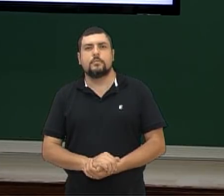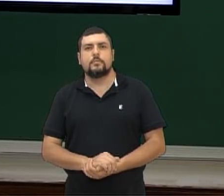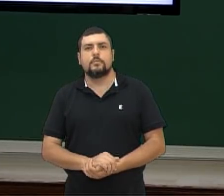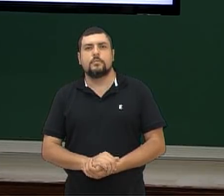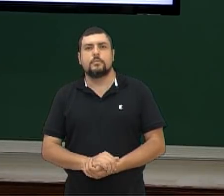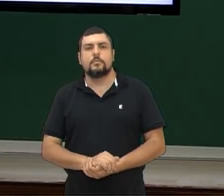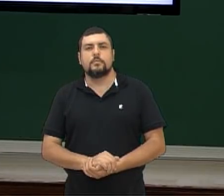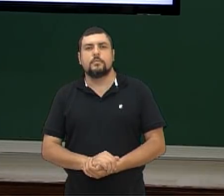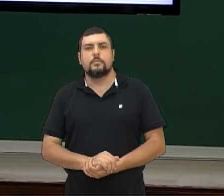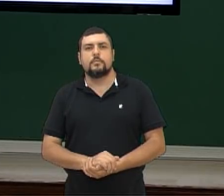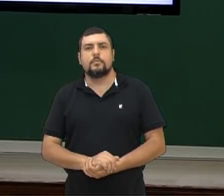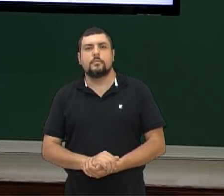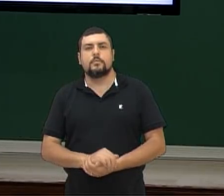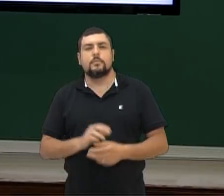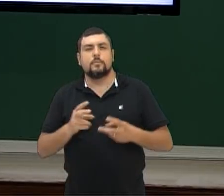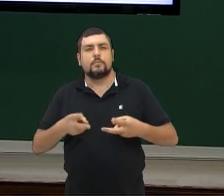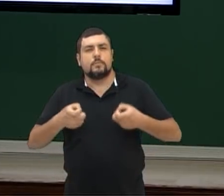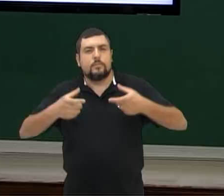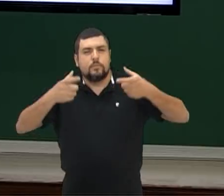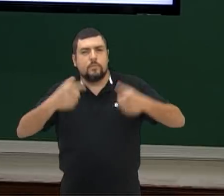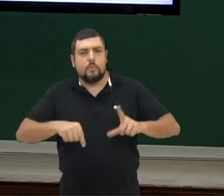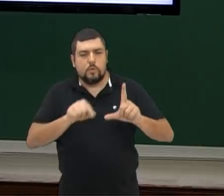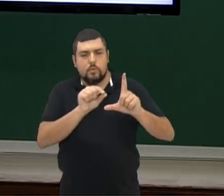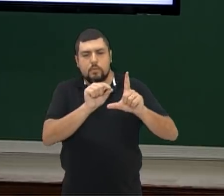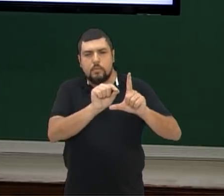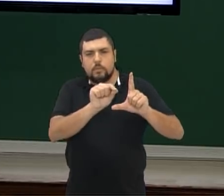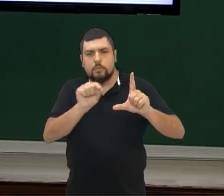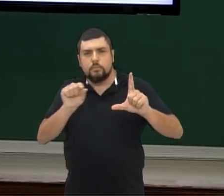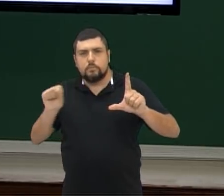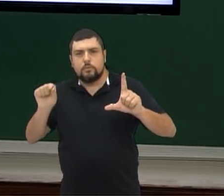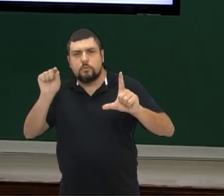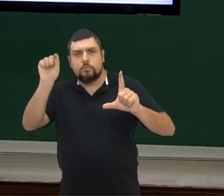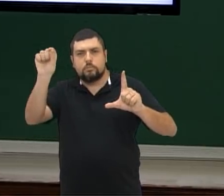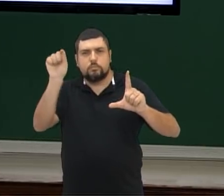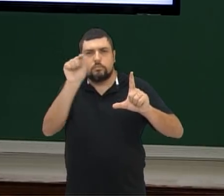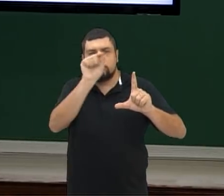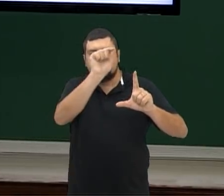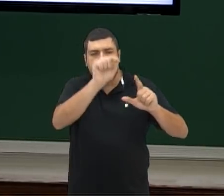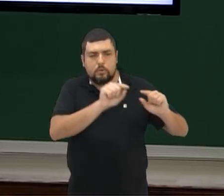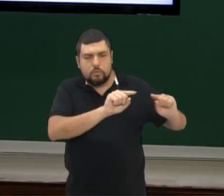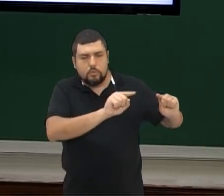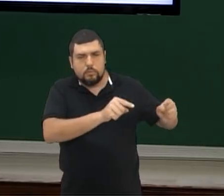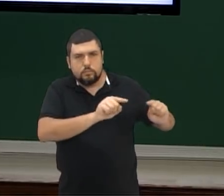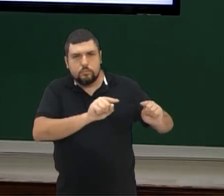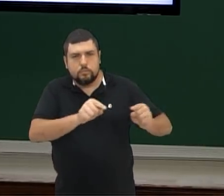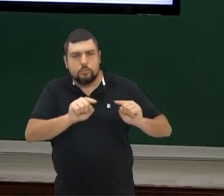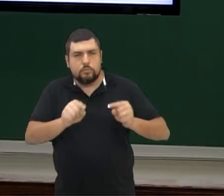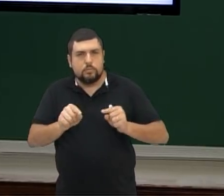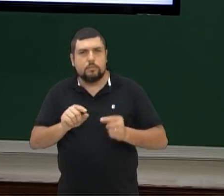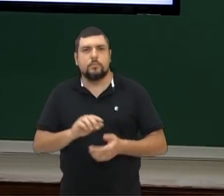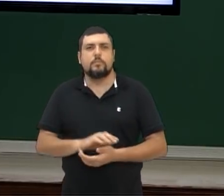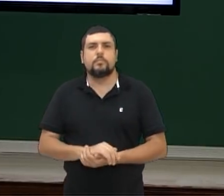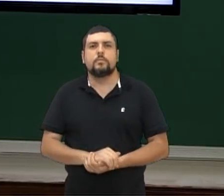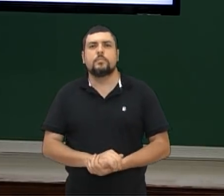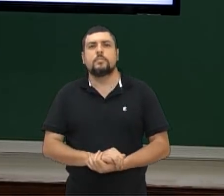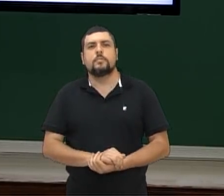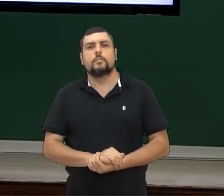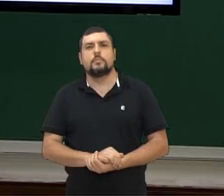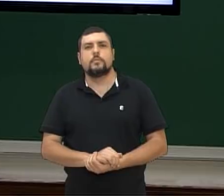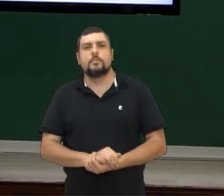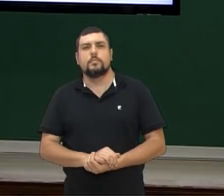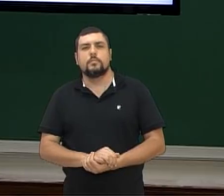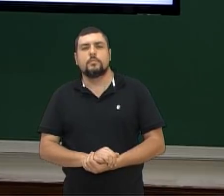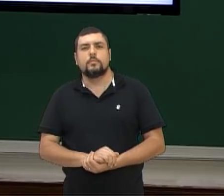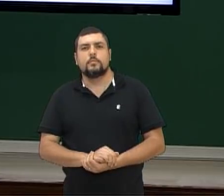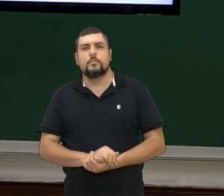1 e 9. E o último ponto, 9 e 9. 9 e 9. Então você